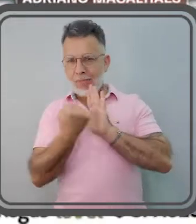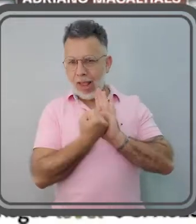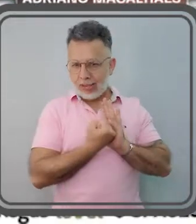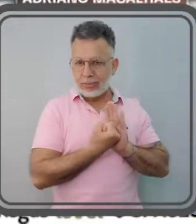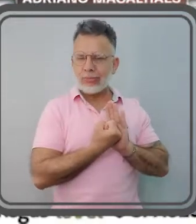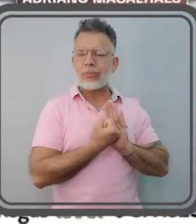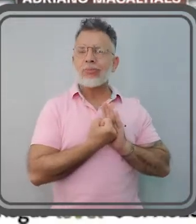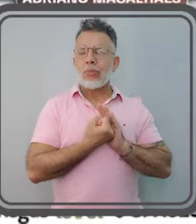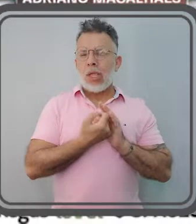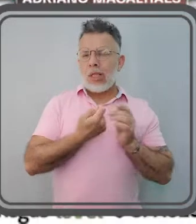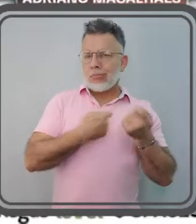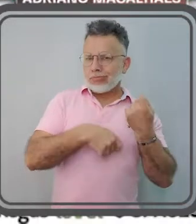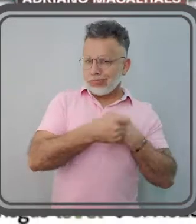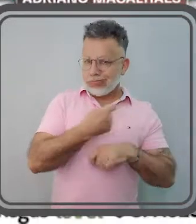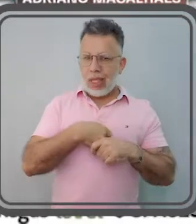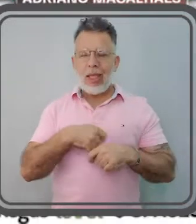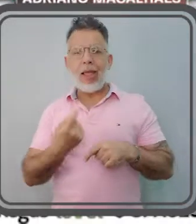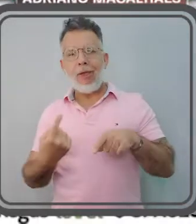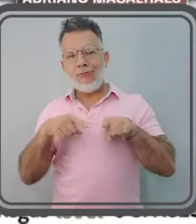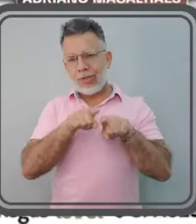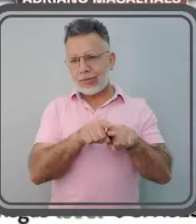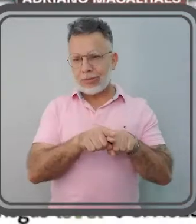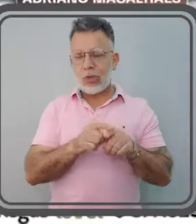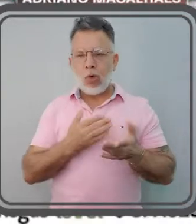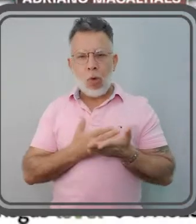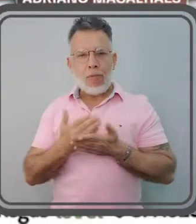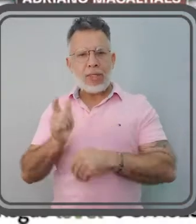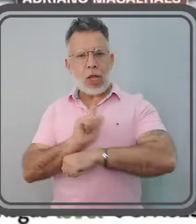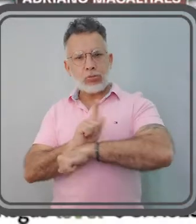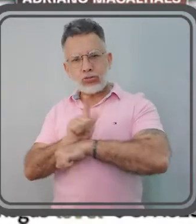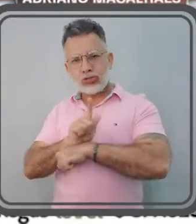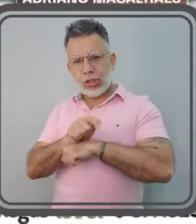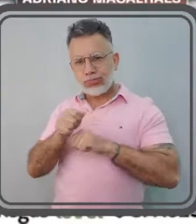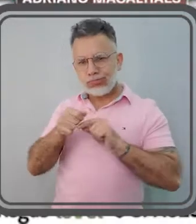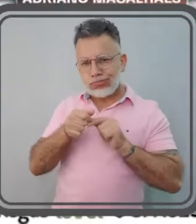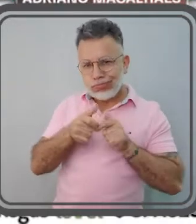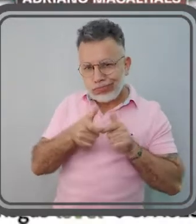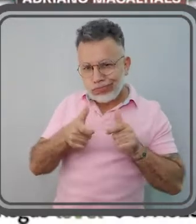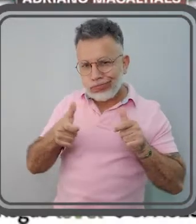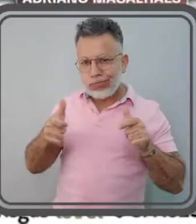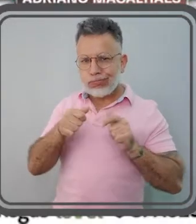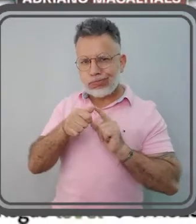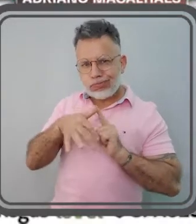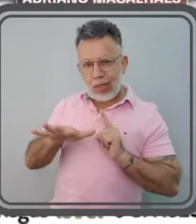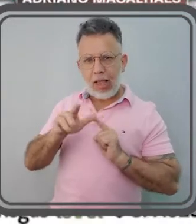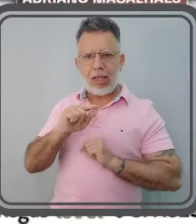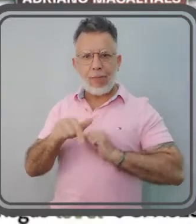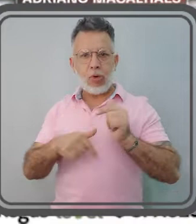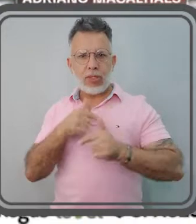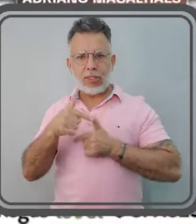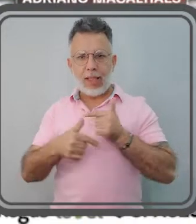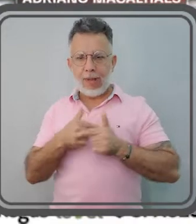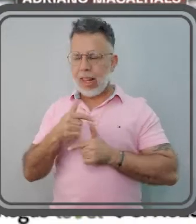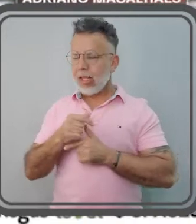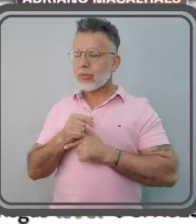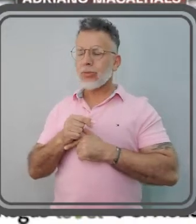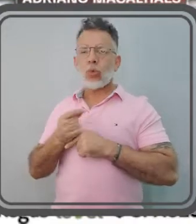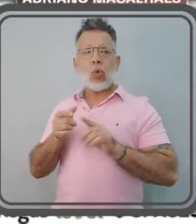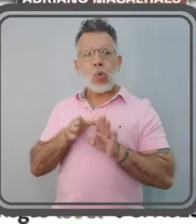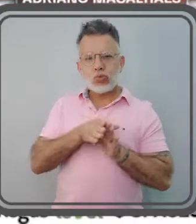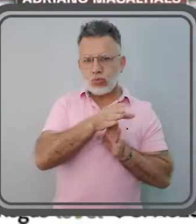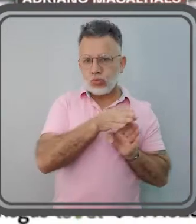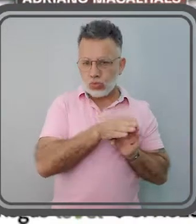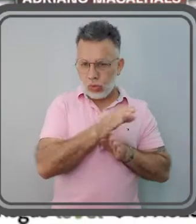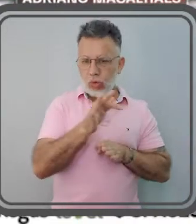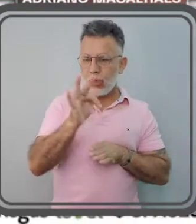expansão, depois fiz trabalhei numa consultoria de franquia que a gente conhece bem. E trabalhei em marcas